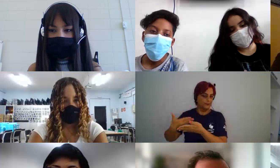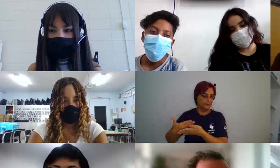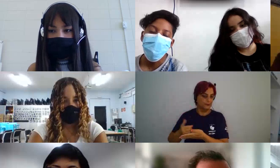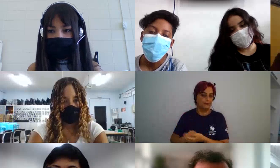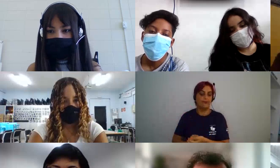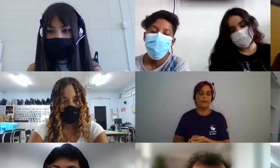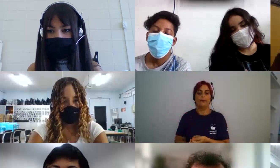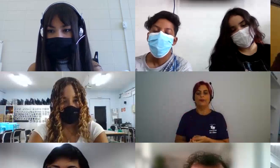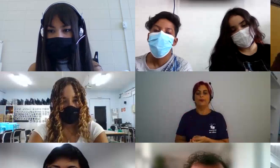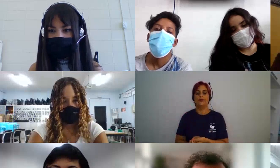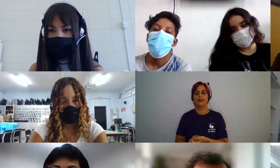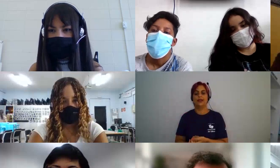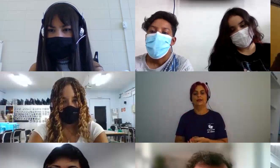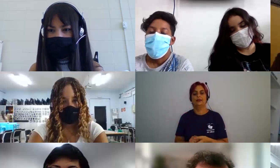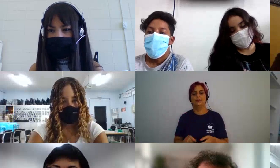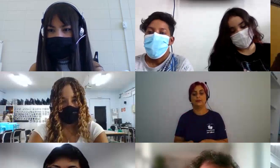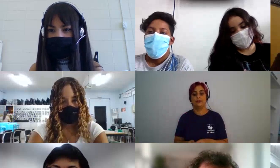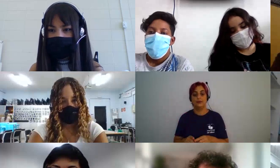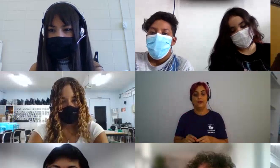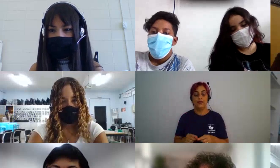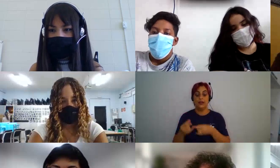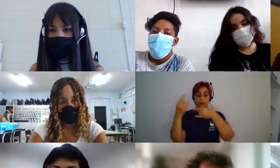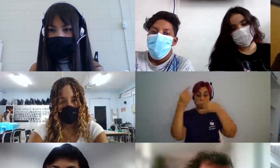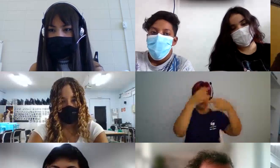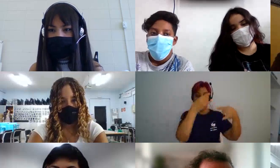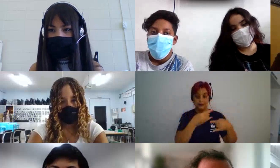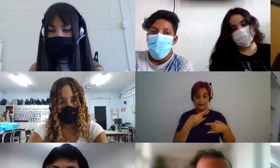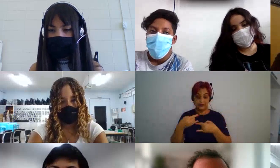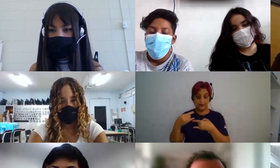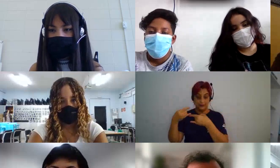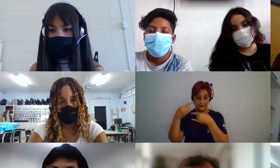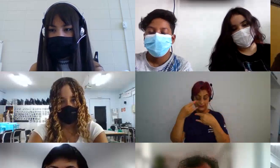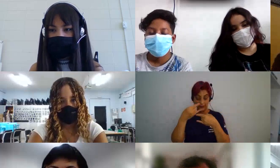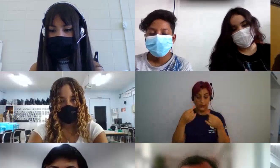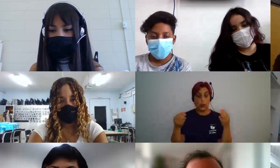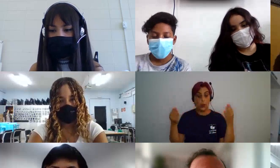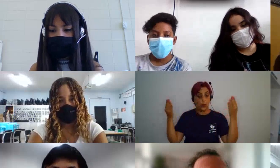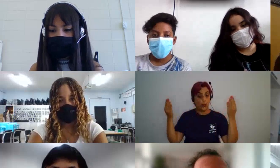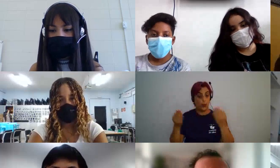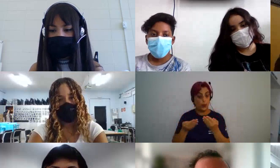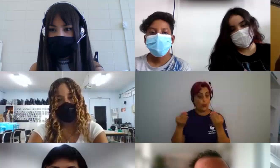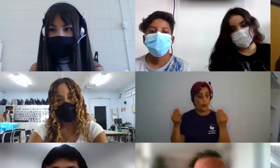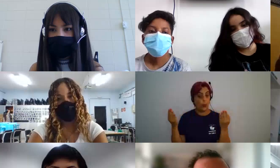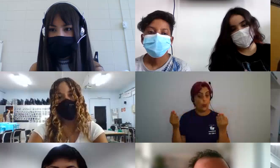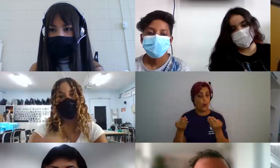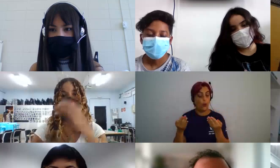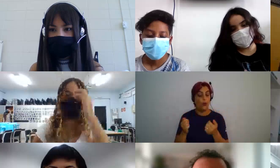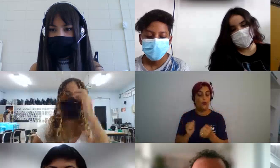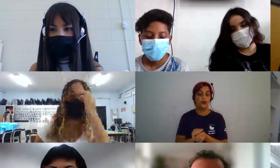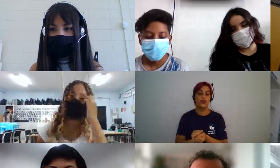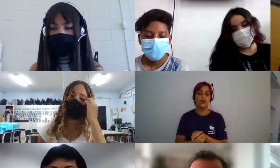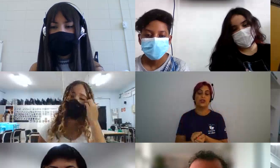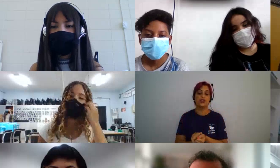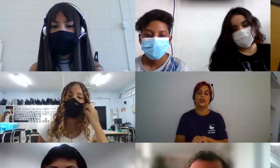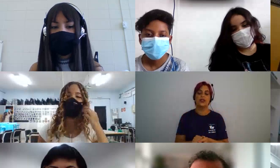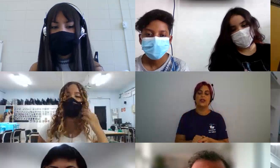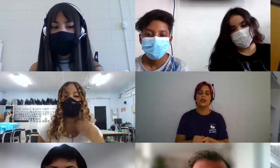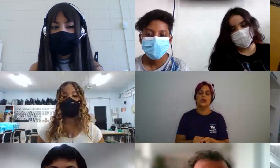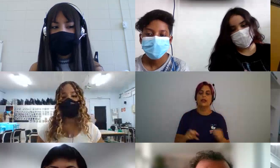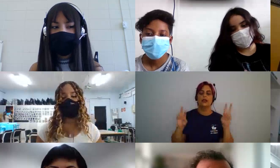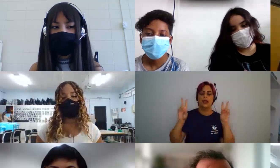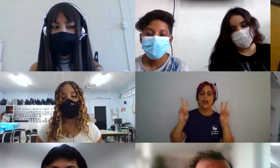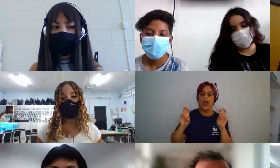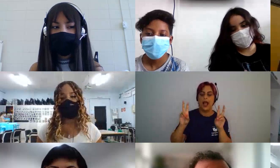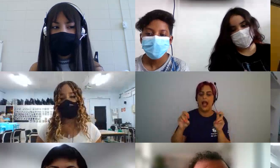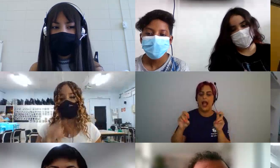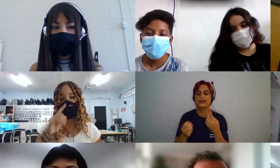nos últimos anos. E esse encontro, e por isso que me chamaram, esse encontro seria um encontro para a gente discutir um assunto que talvez